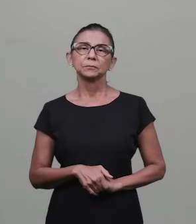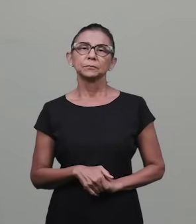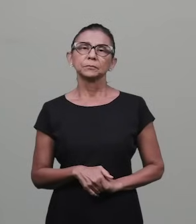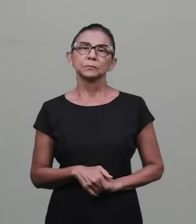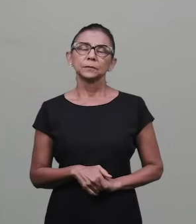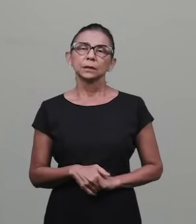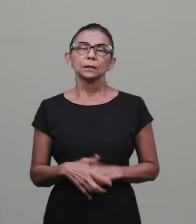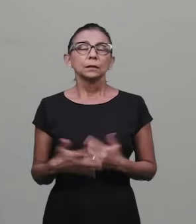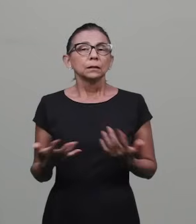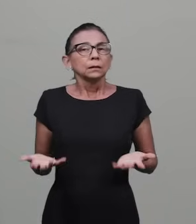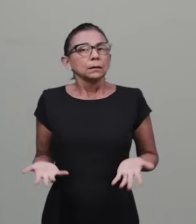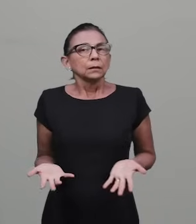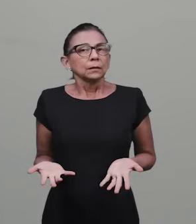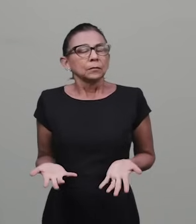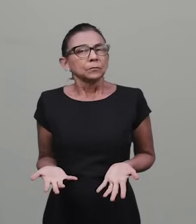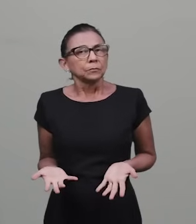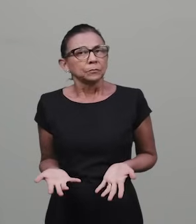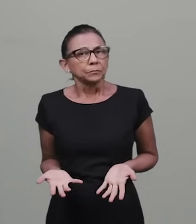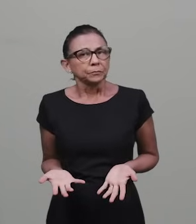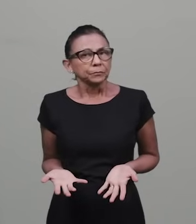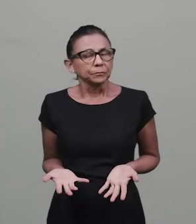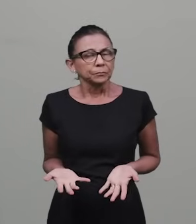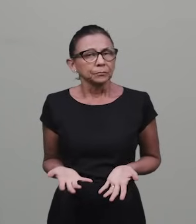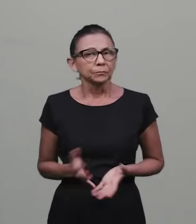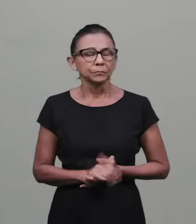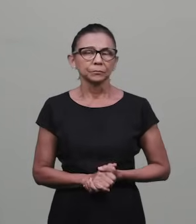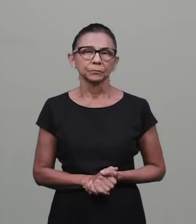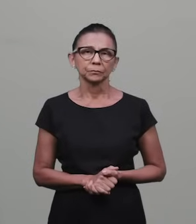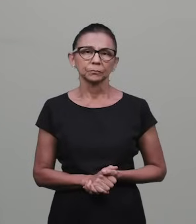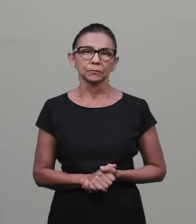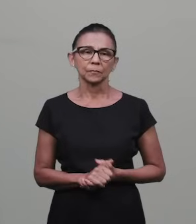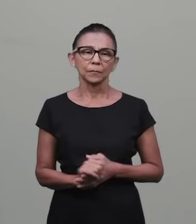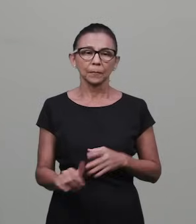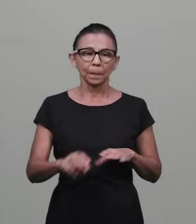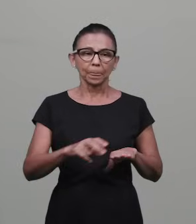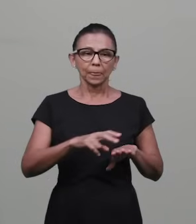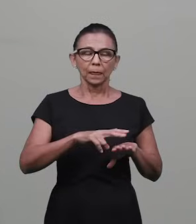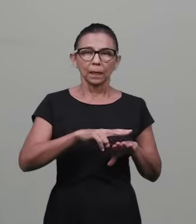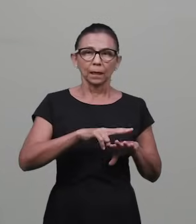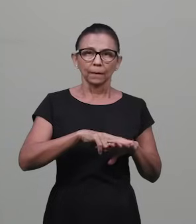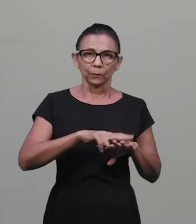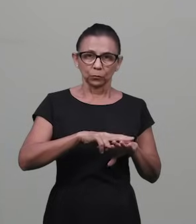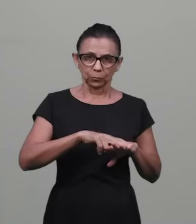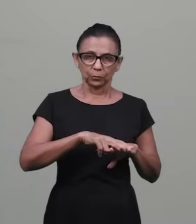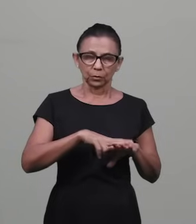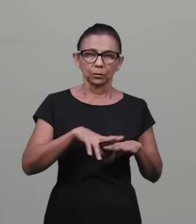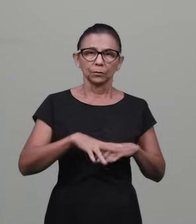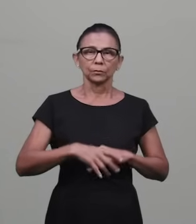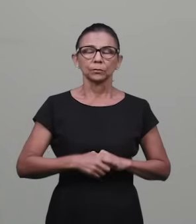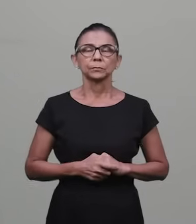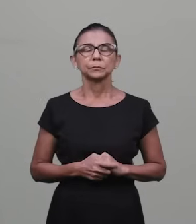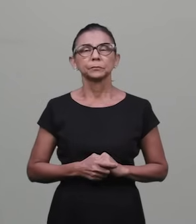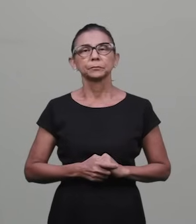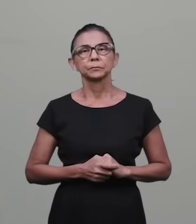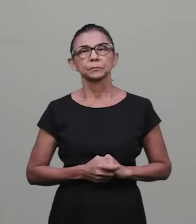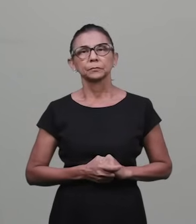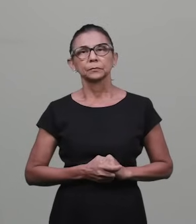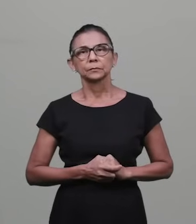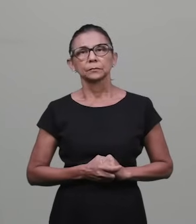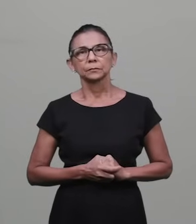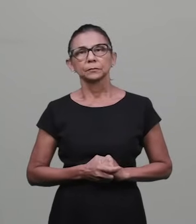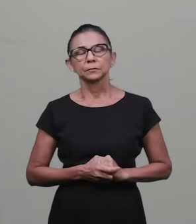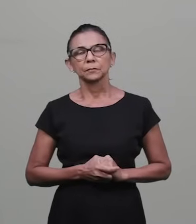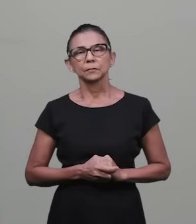E eles adotaram, podemos dizer assim. Ela gostava de ouvir as pregações do Zwinglio. Veja